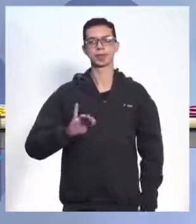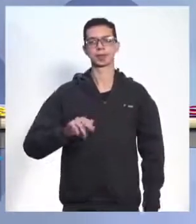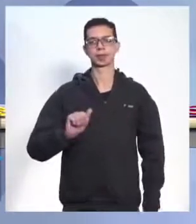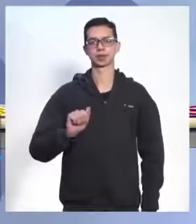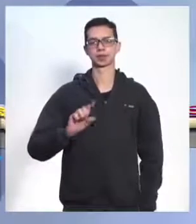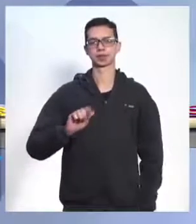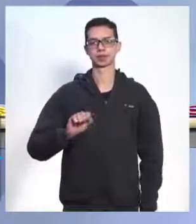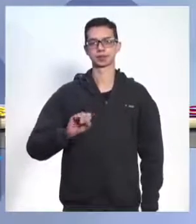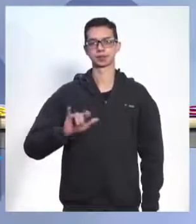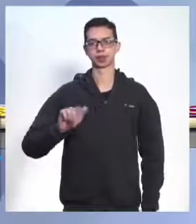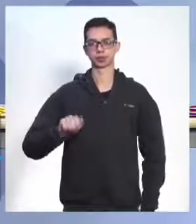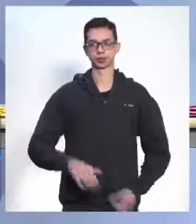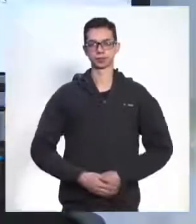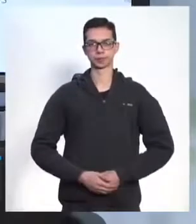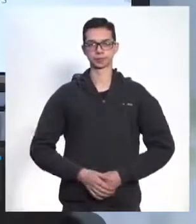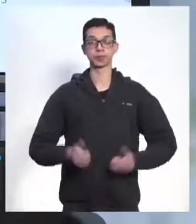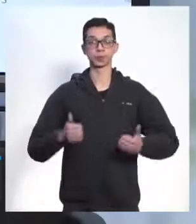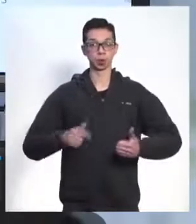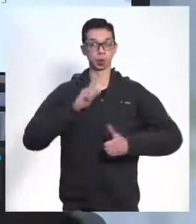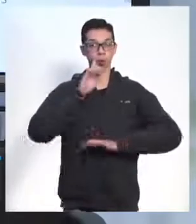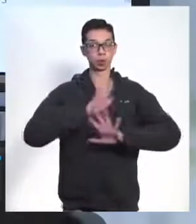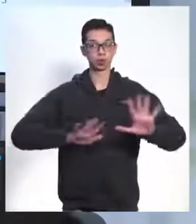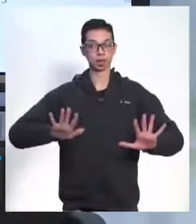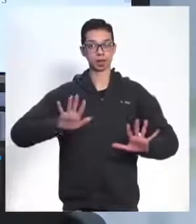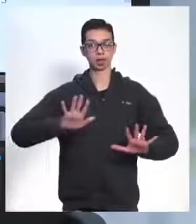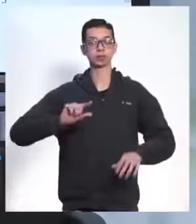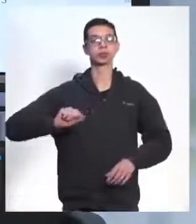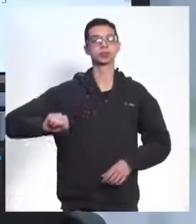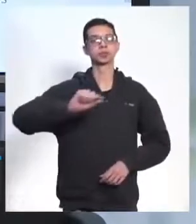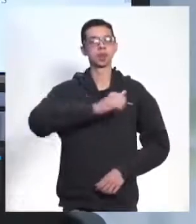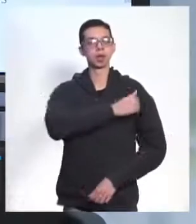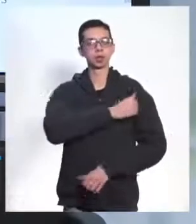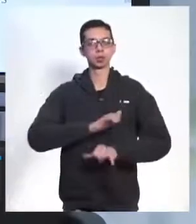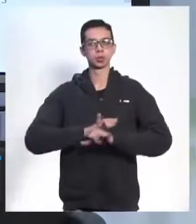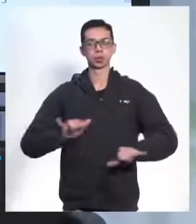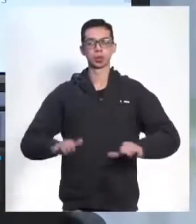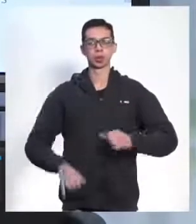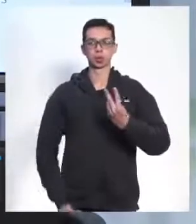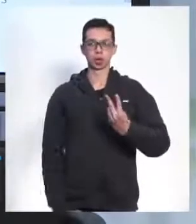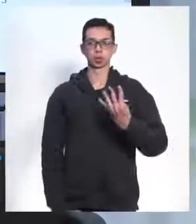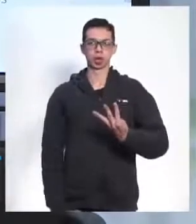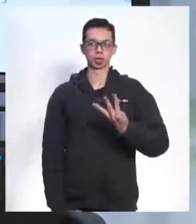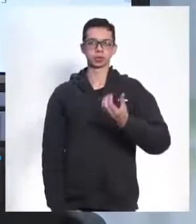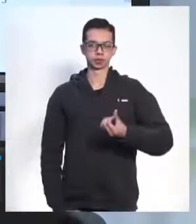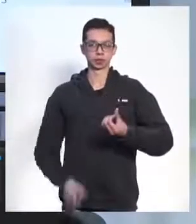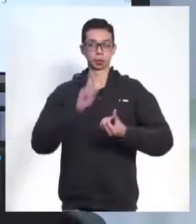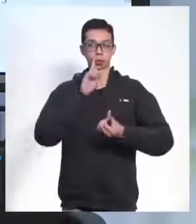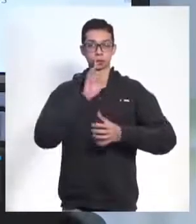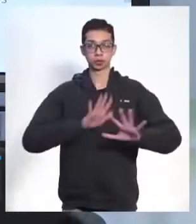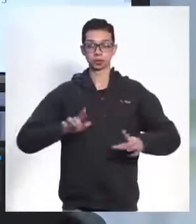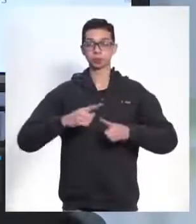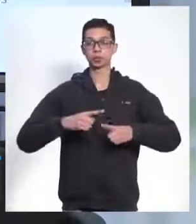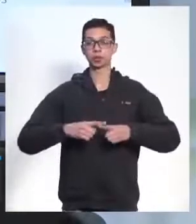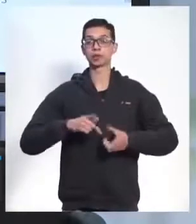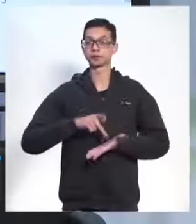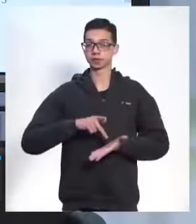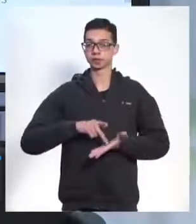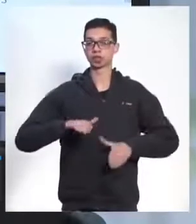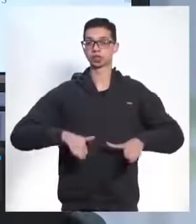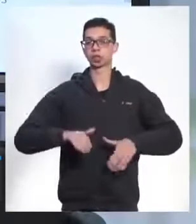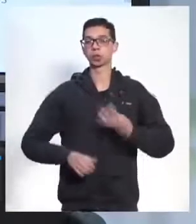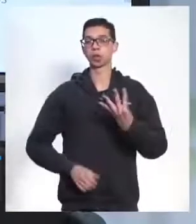Tá. Tomar cuidado aí, os alunos que colocaram 2, 4 e 6, talvez possam, claro que o 4 não entra,